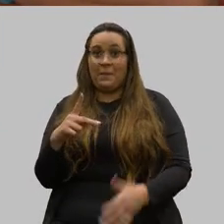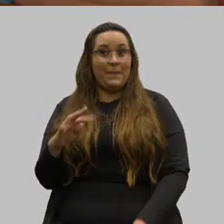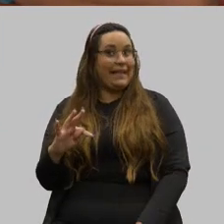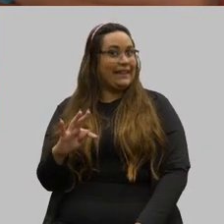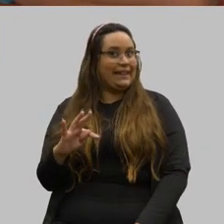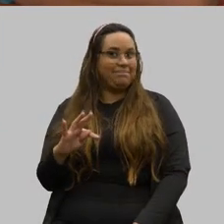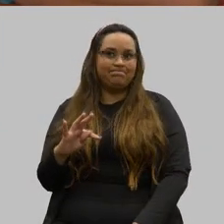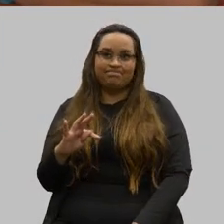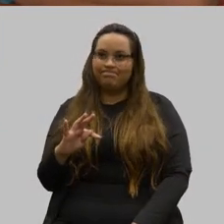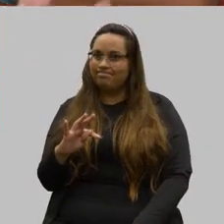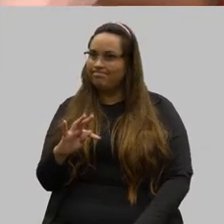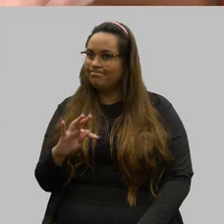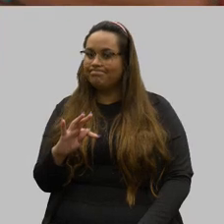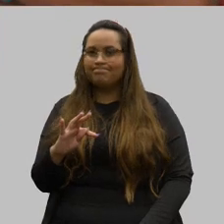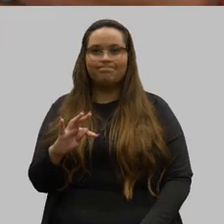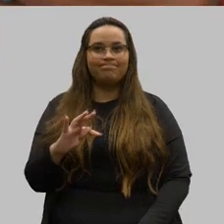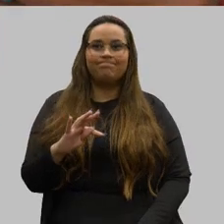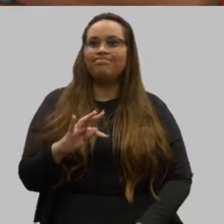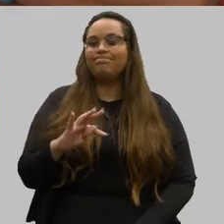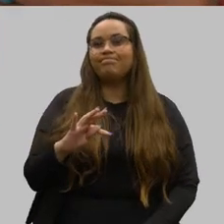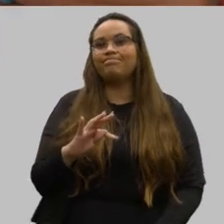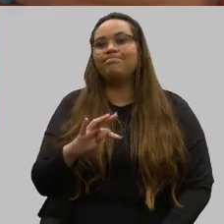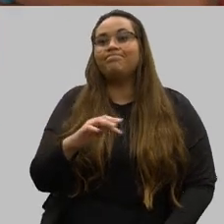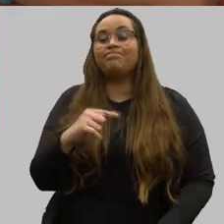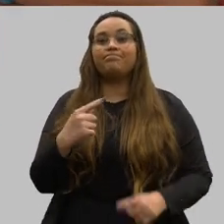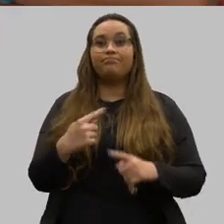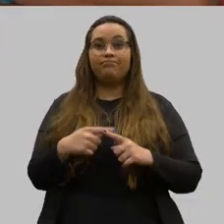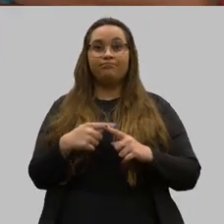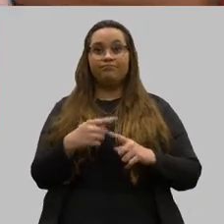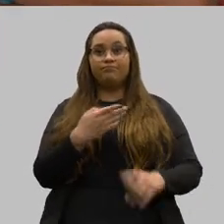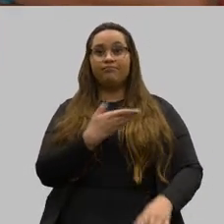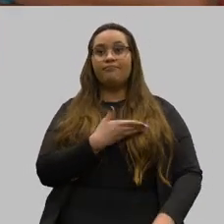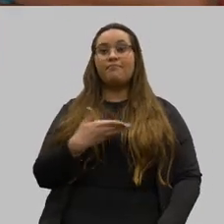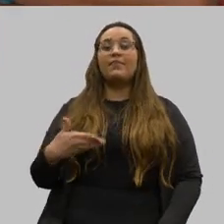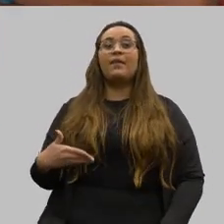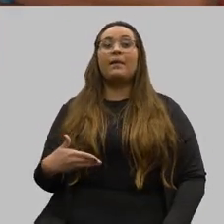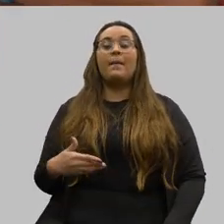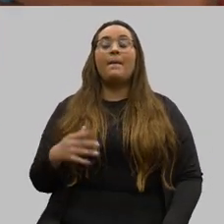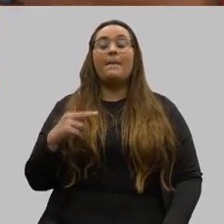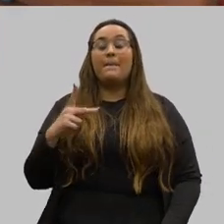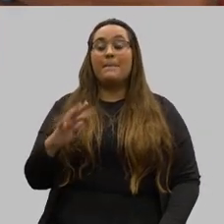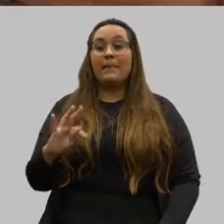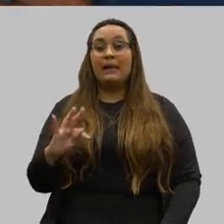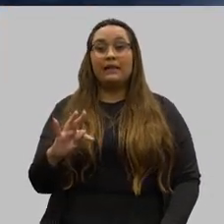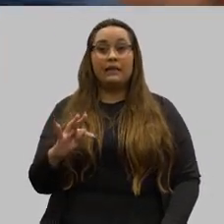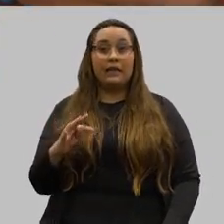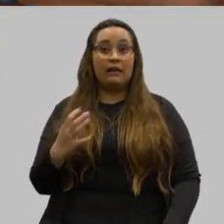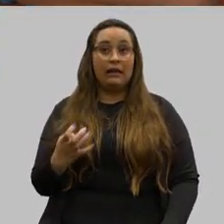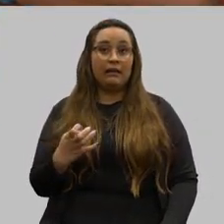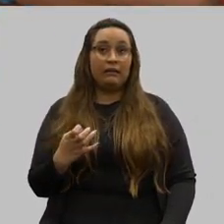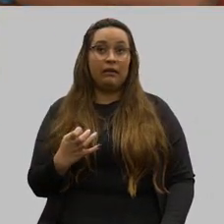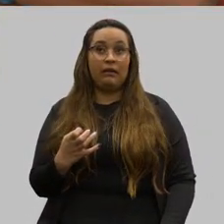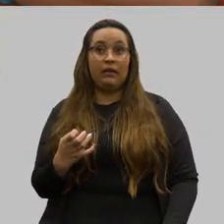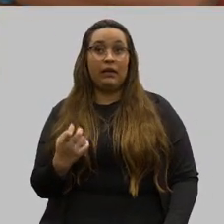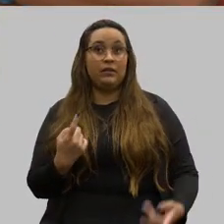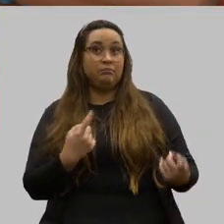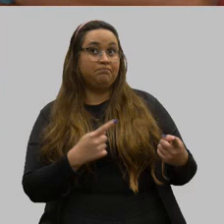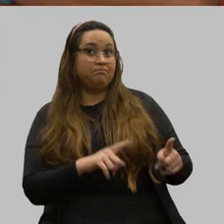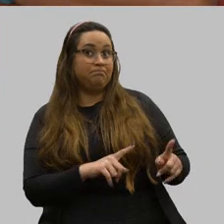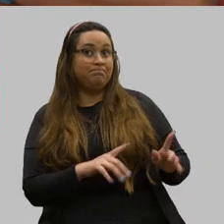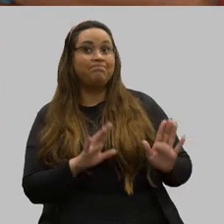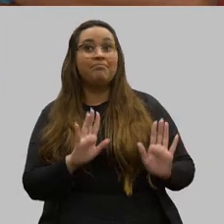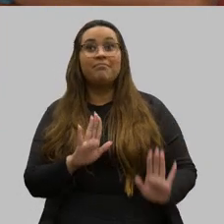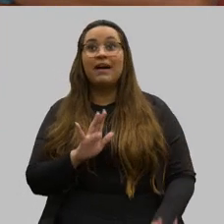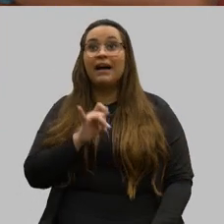isso porque o governo do novo quer se contrapor muito a governo do PT e